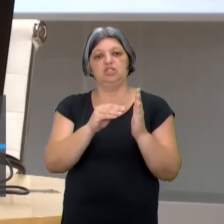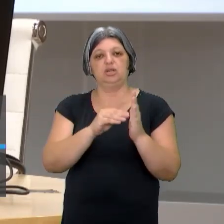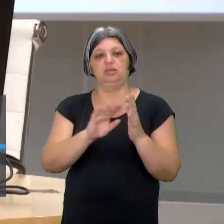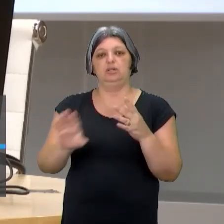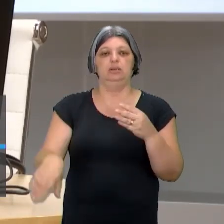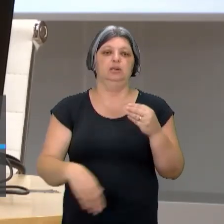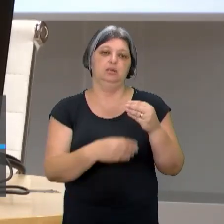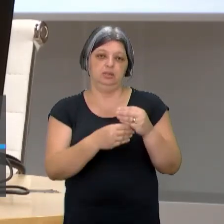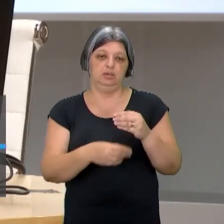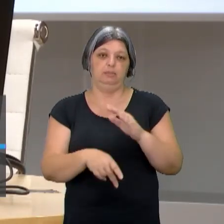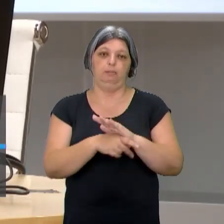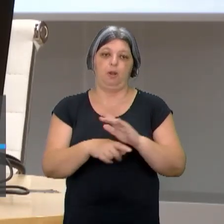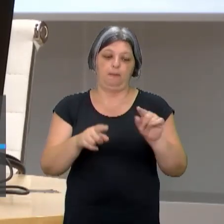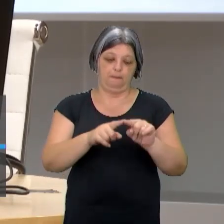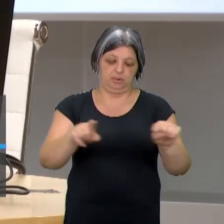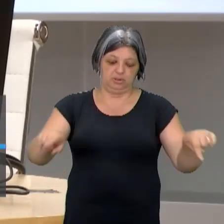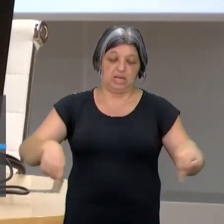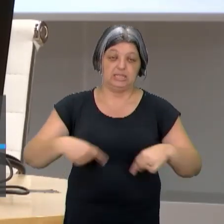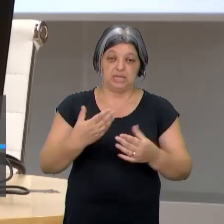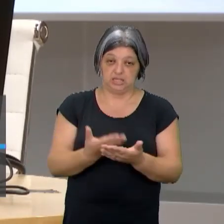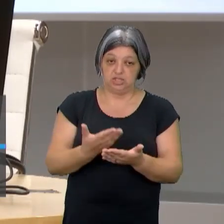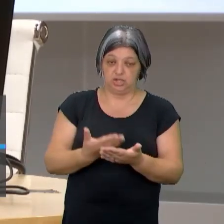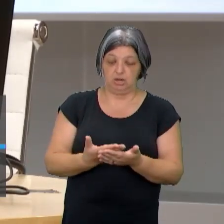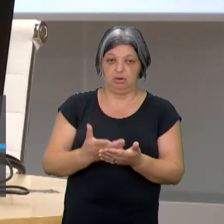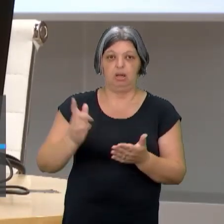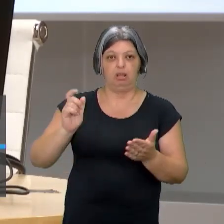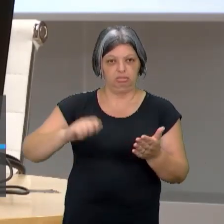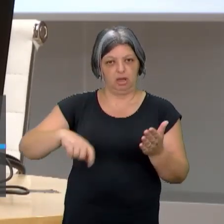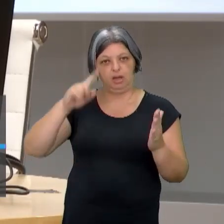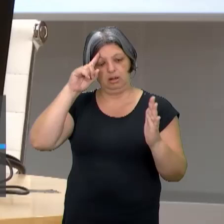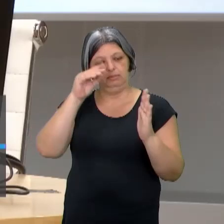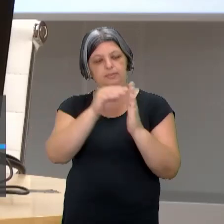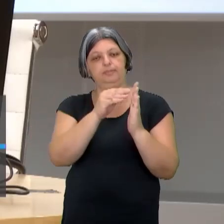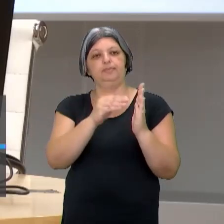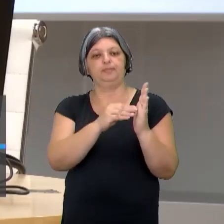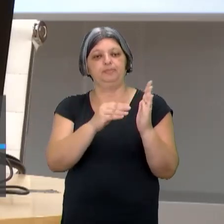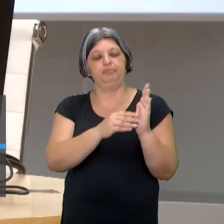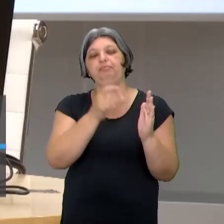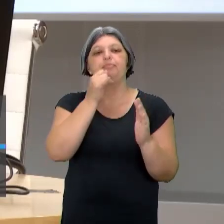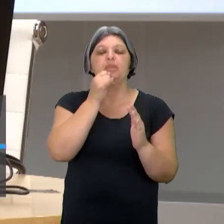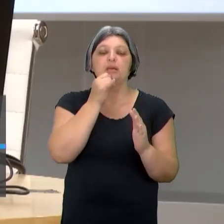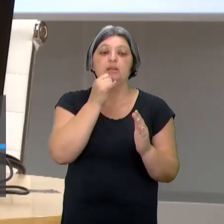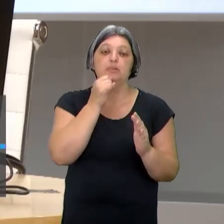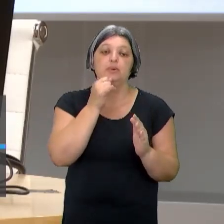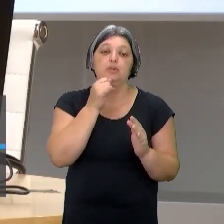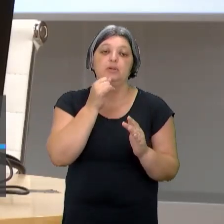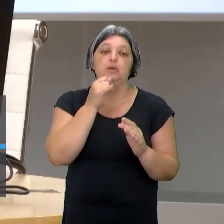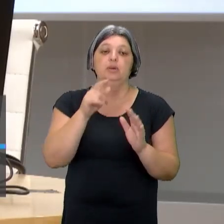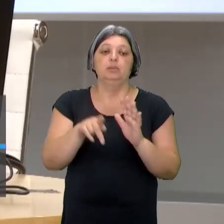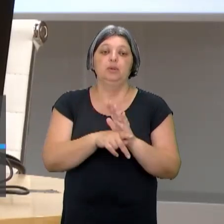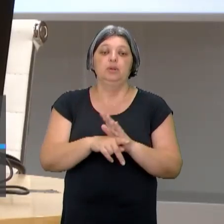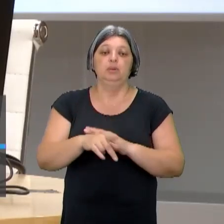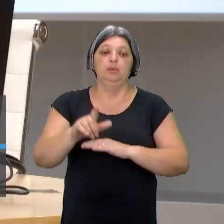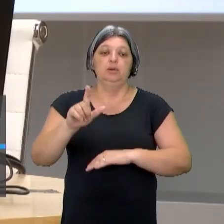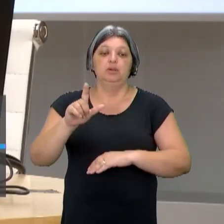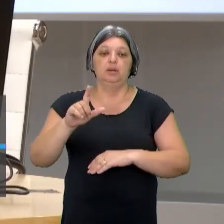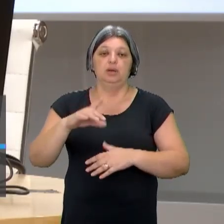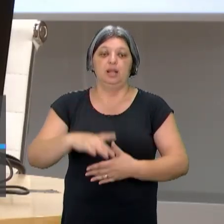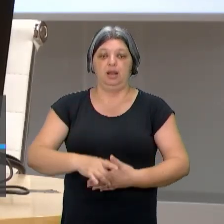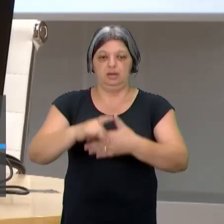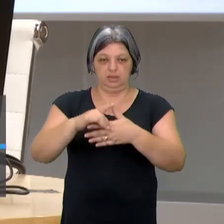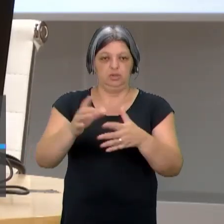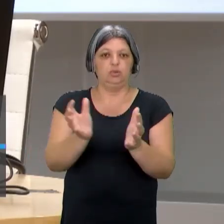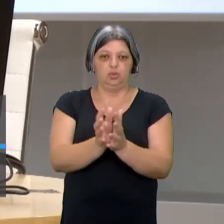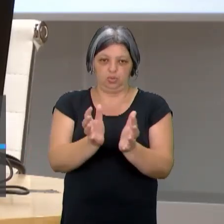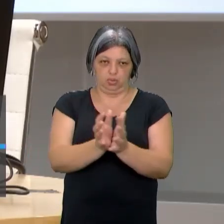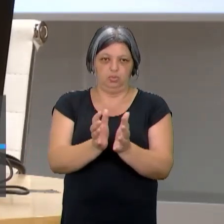agenda da classe. Essa agenda de classe, ela pode ser elaborada, por exemplo, pelos líderes de turma, né, que vocês vão ver mais pra